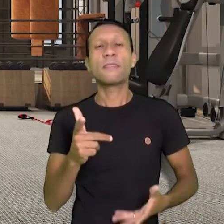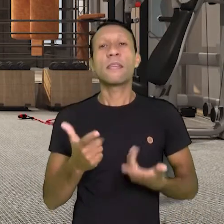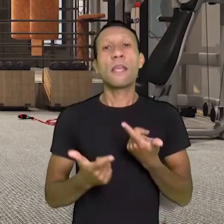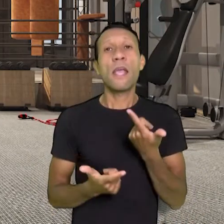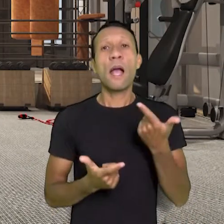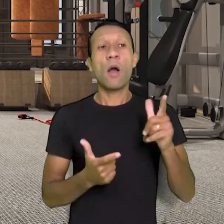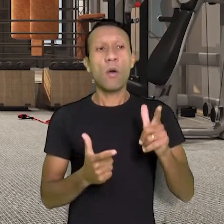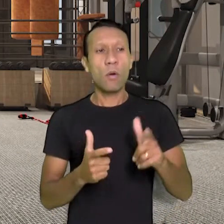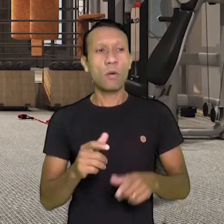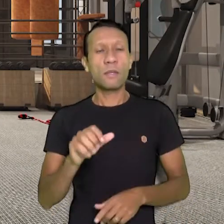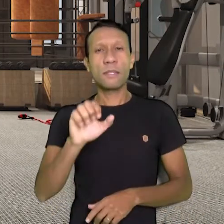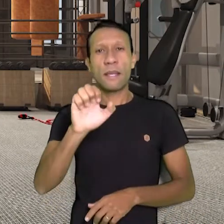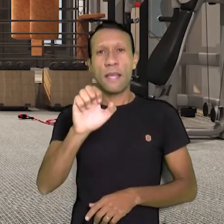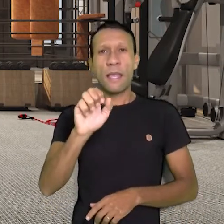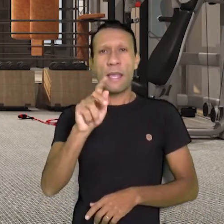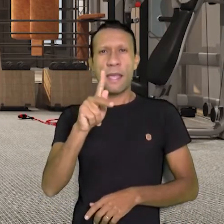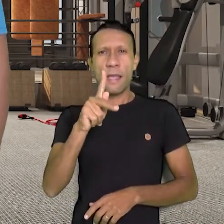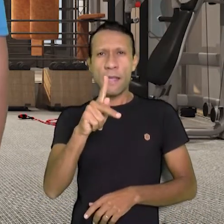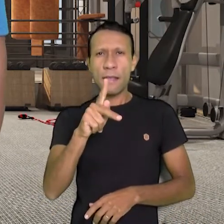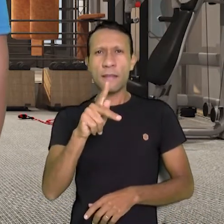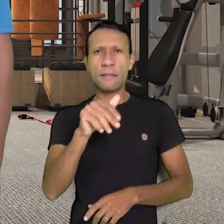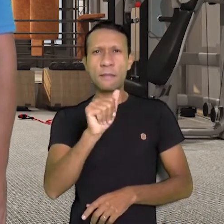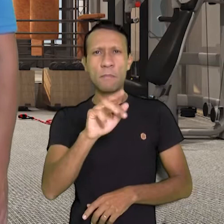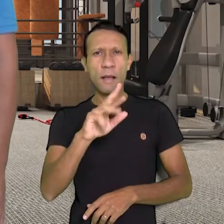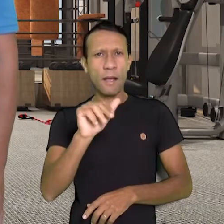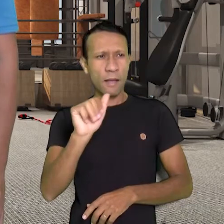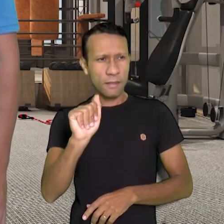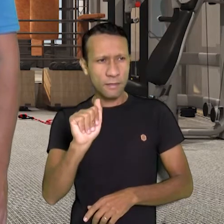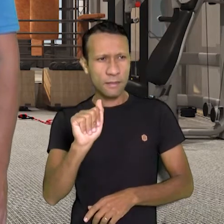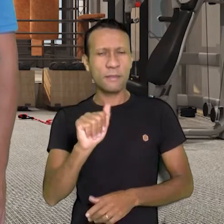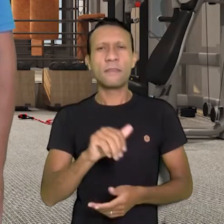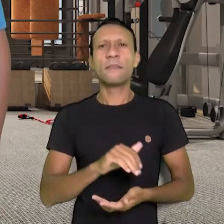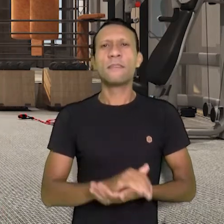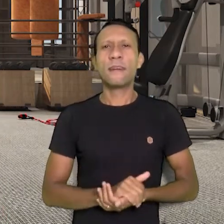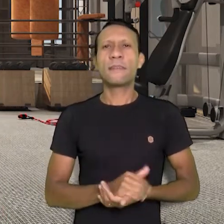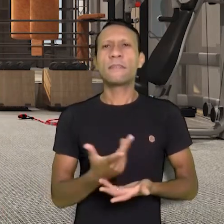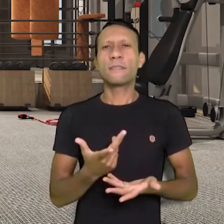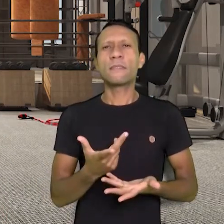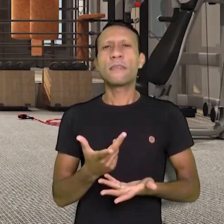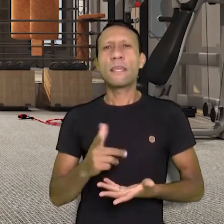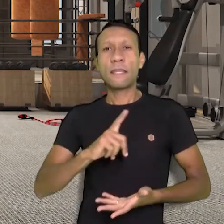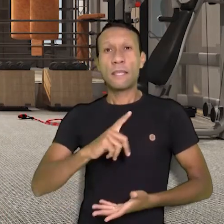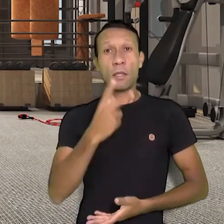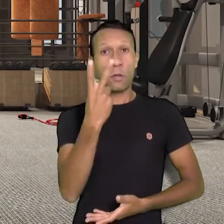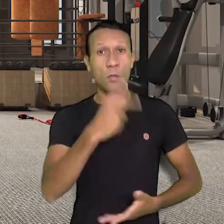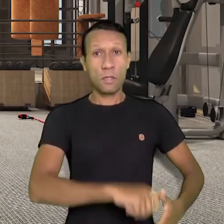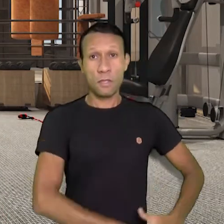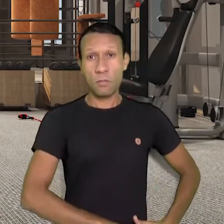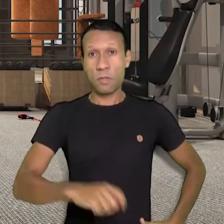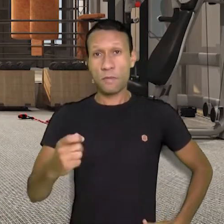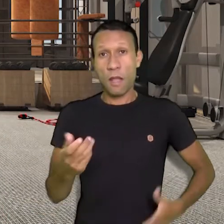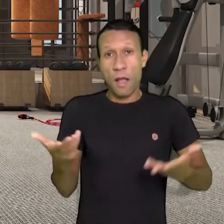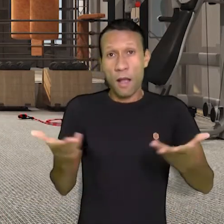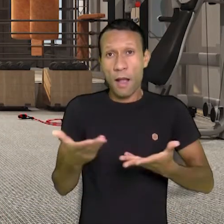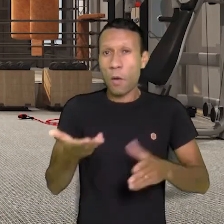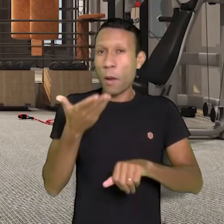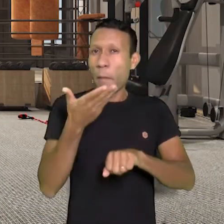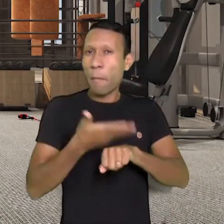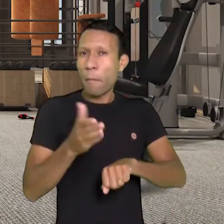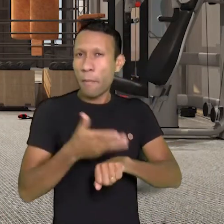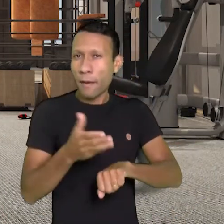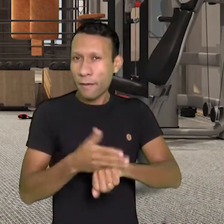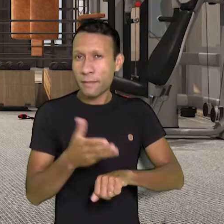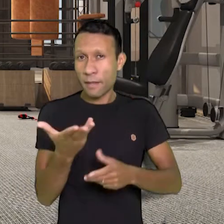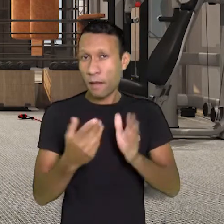abre certo que essa com ganchinho aqui ó que se utiliza com dedão para frente então nós temos esses dois tipos de espada e nós vamos agora fazer